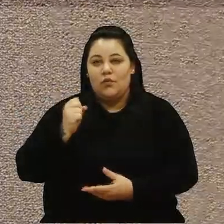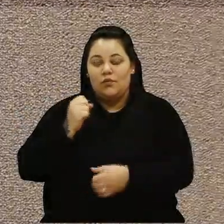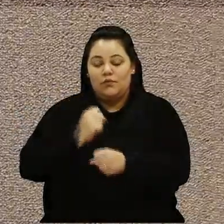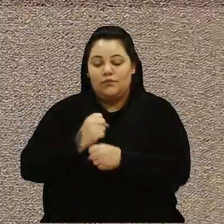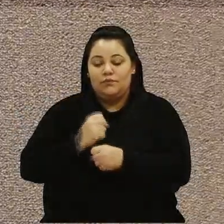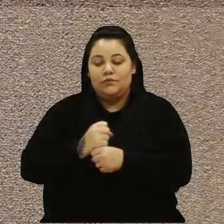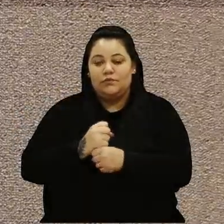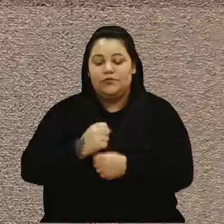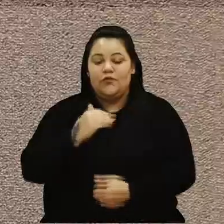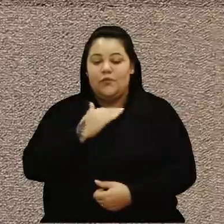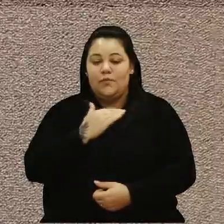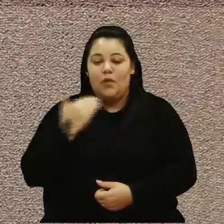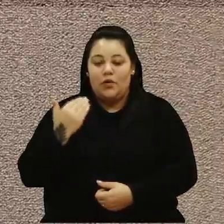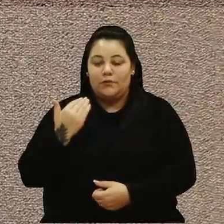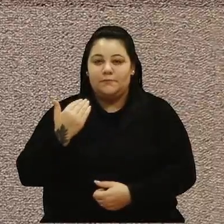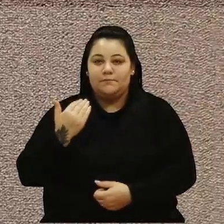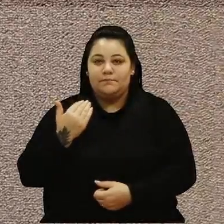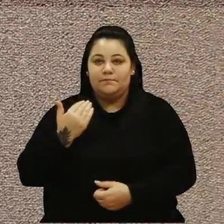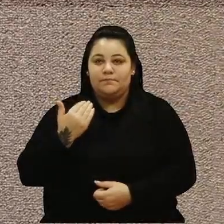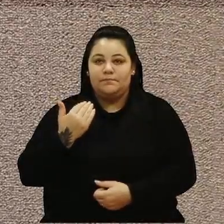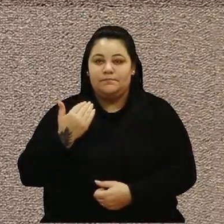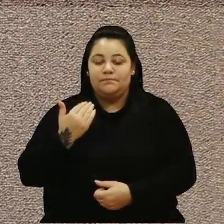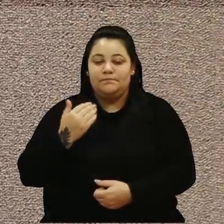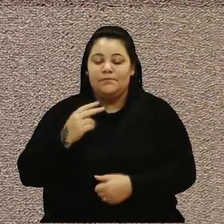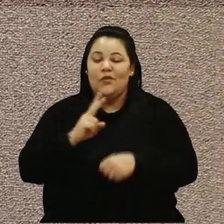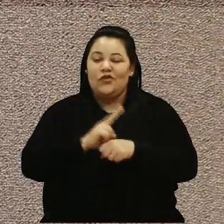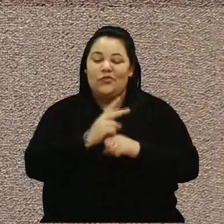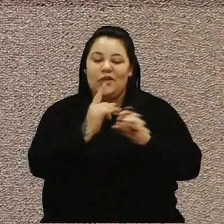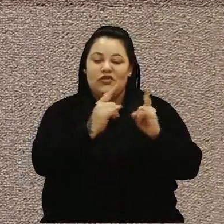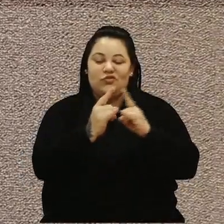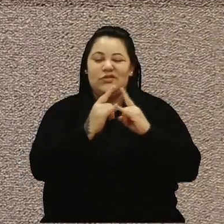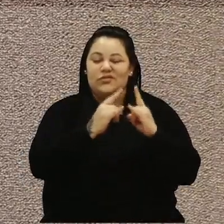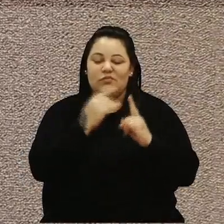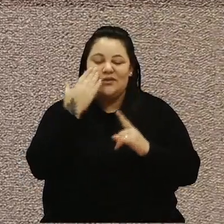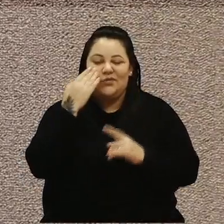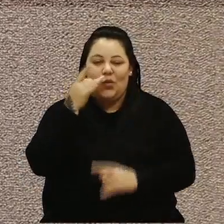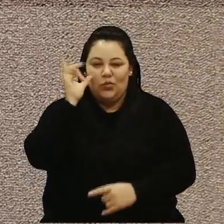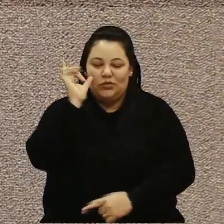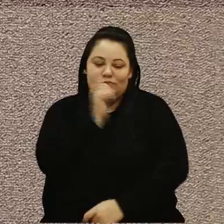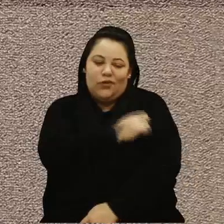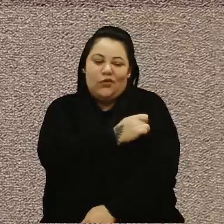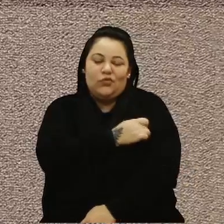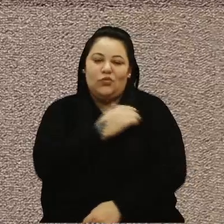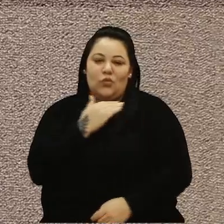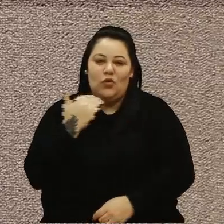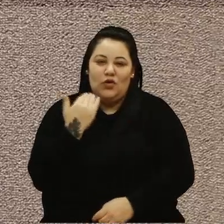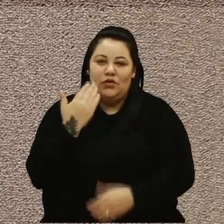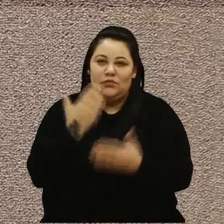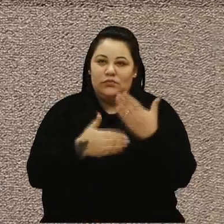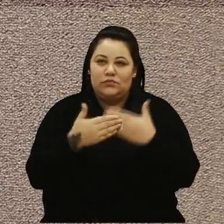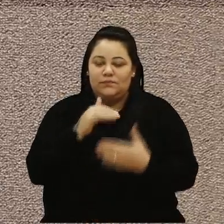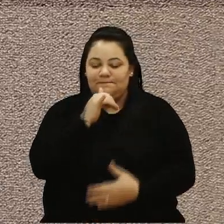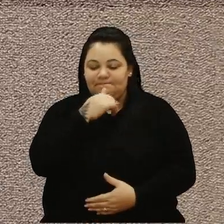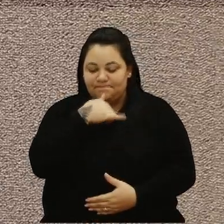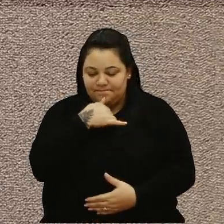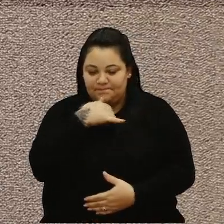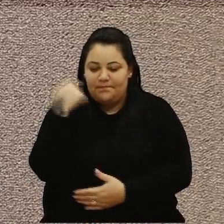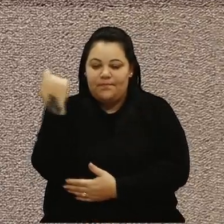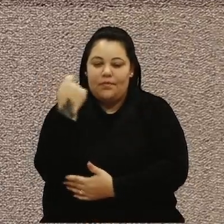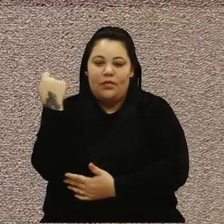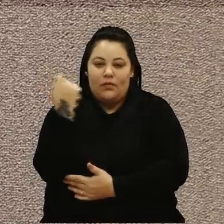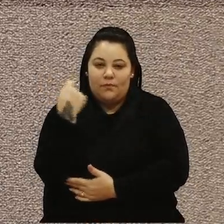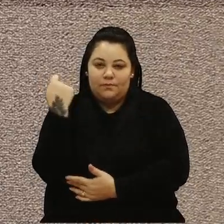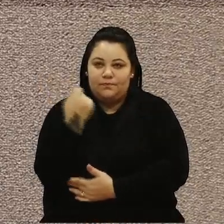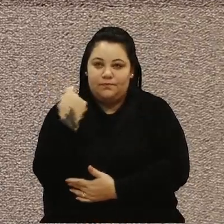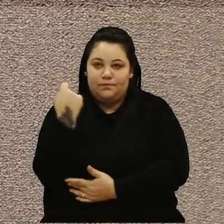anos protegido por muitas instituições. Isso deixou triste todo o nosso povo e o Rio Grande do Sul inteiro.